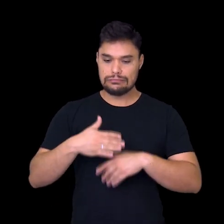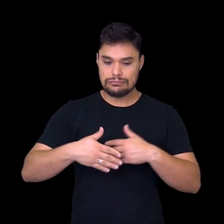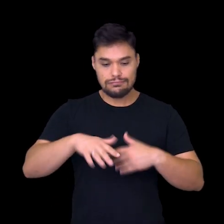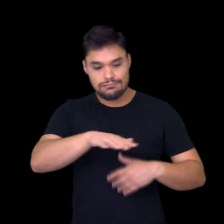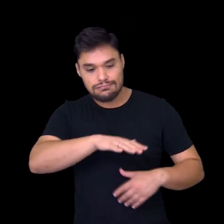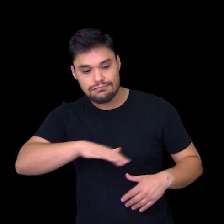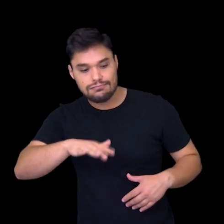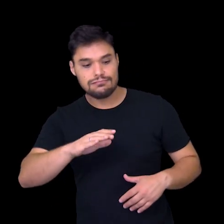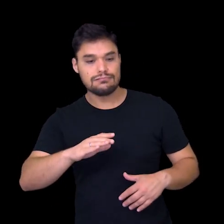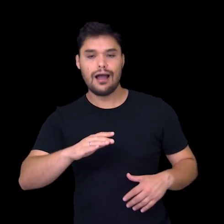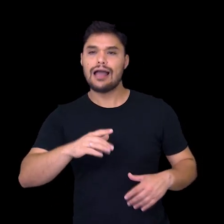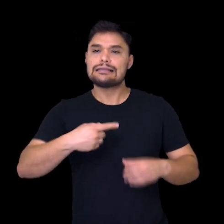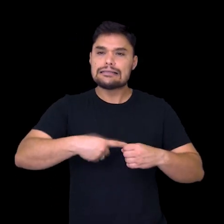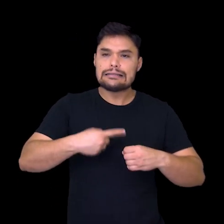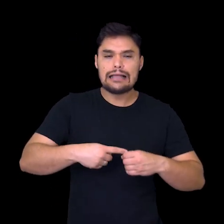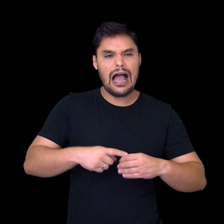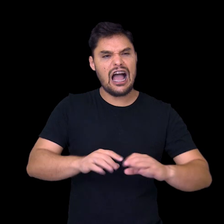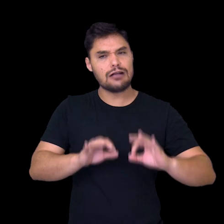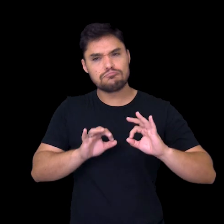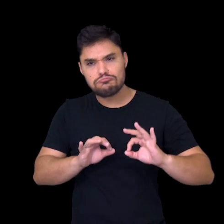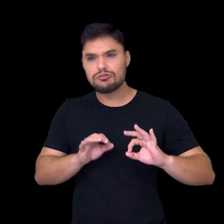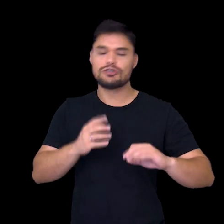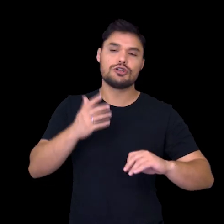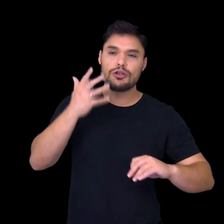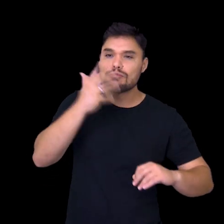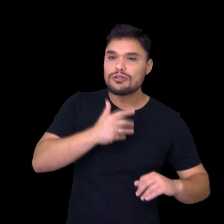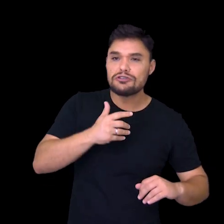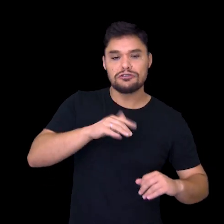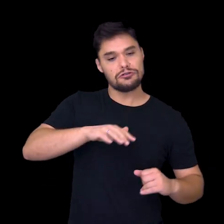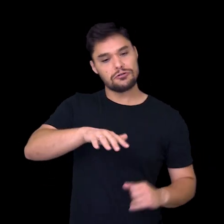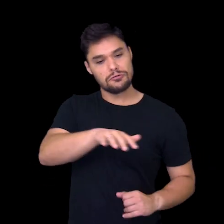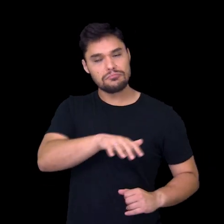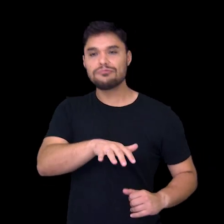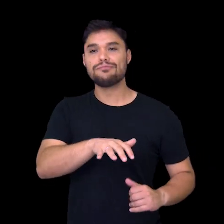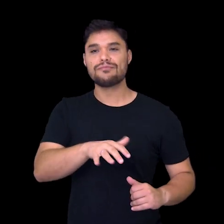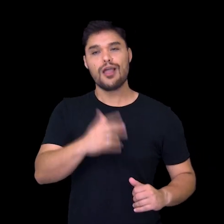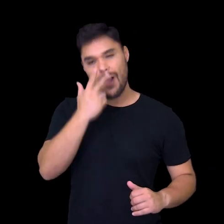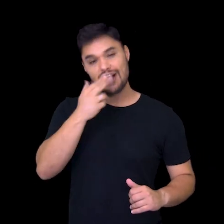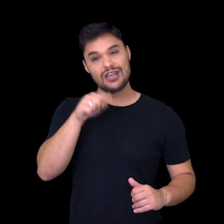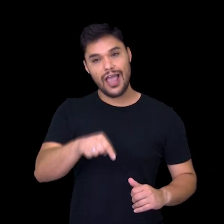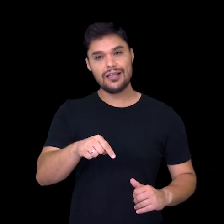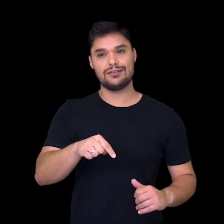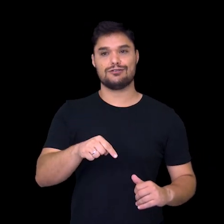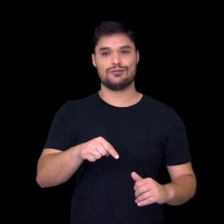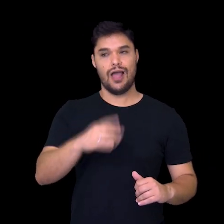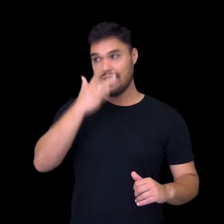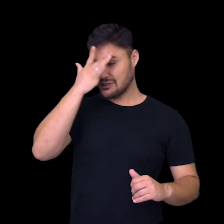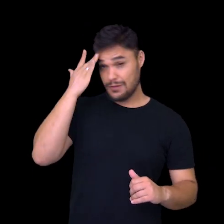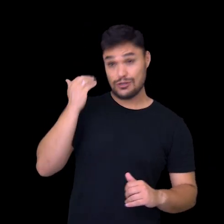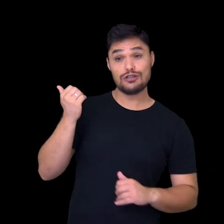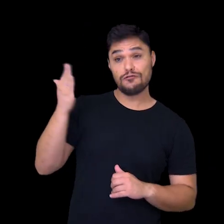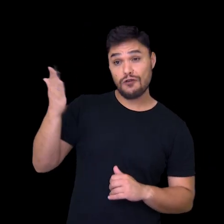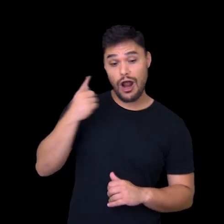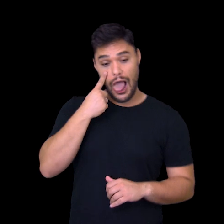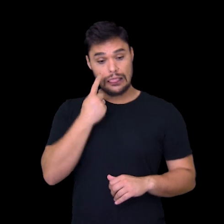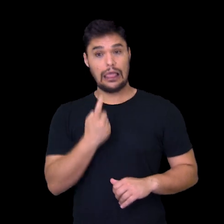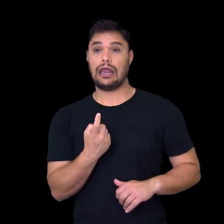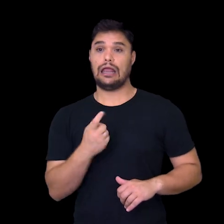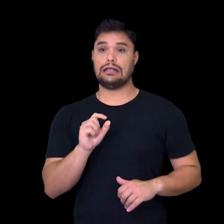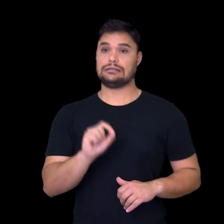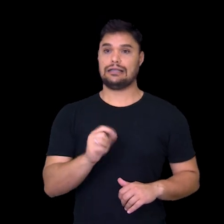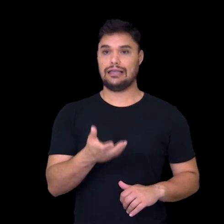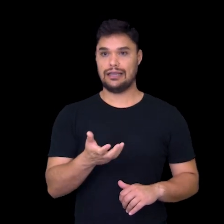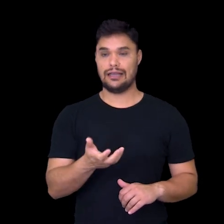de um processo civilizador, como está colocado no próprio discurso do JK, eu acho que é isso que atrai. Talvez as pessoas